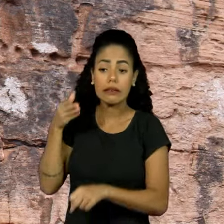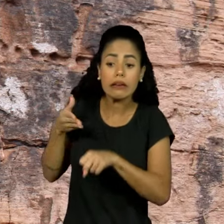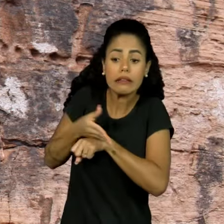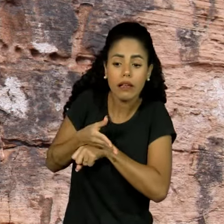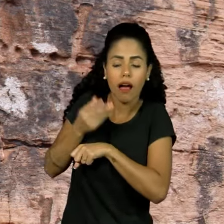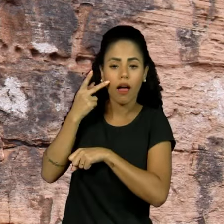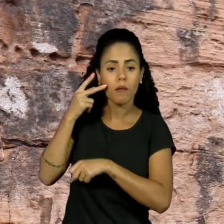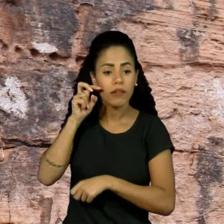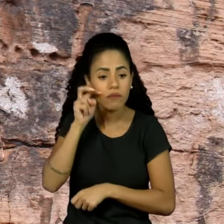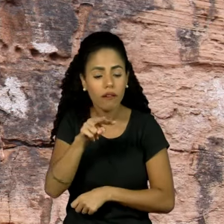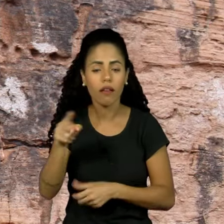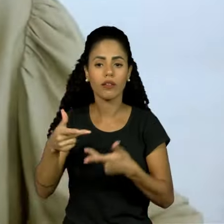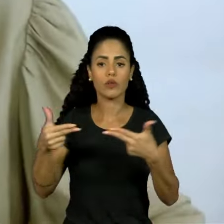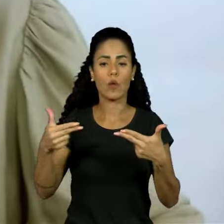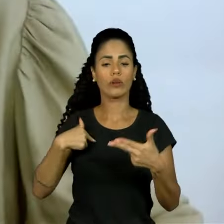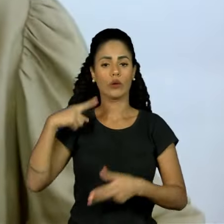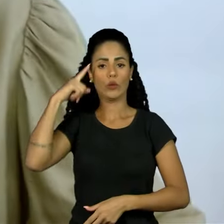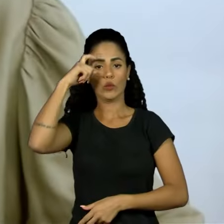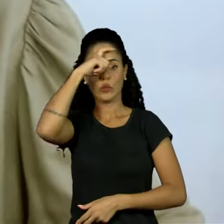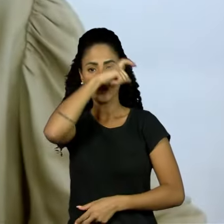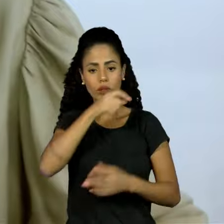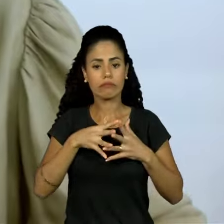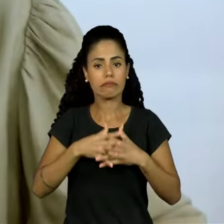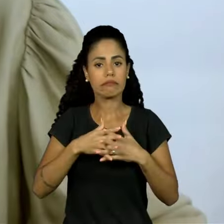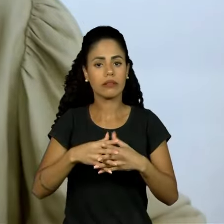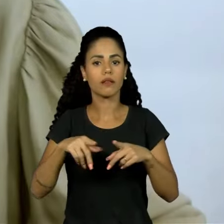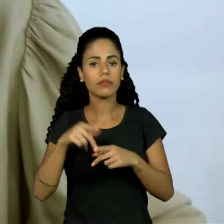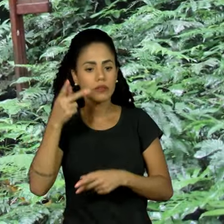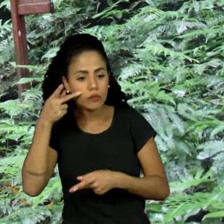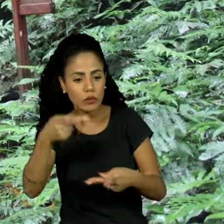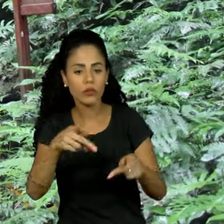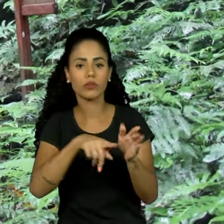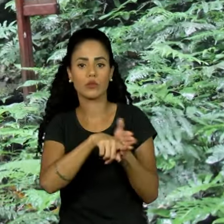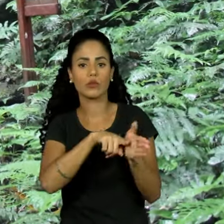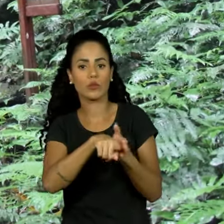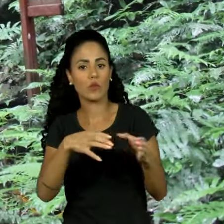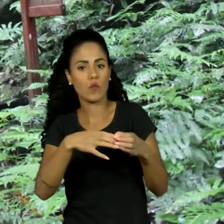público, isso dificulta o acesso dos turistas e dos pesquisadores também.